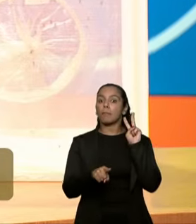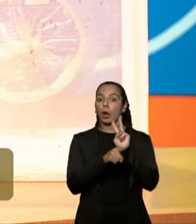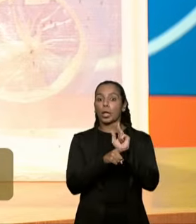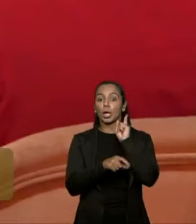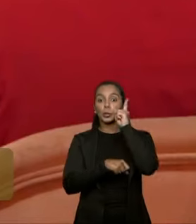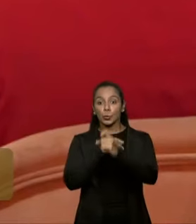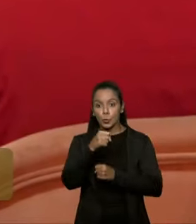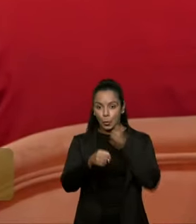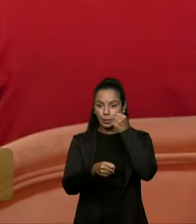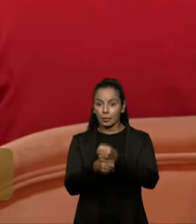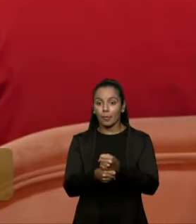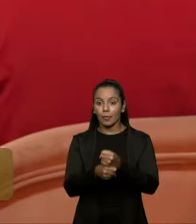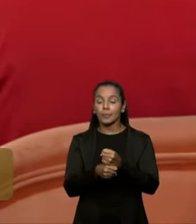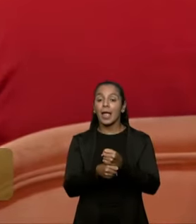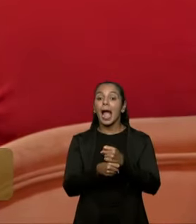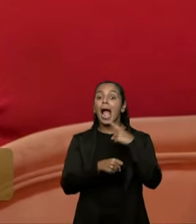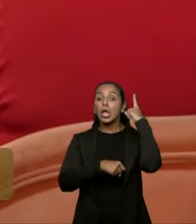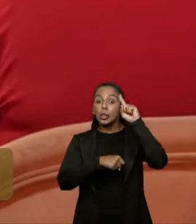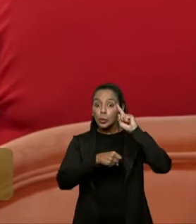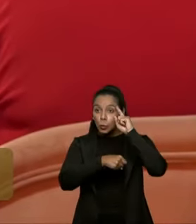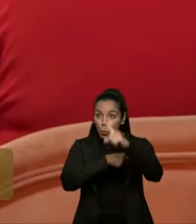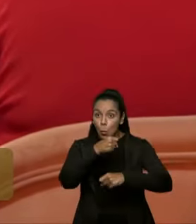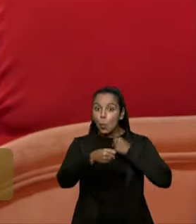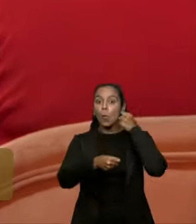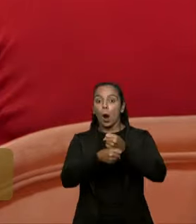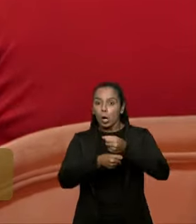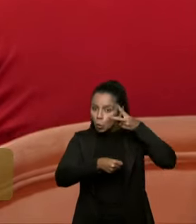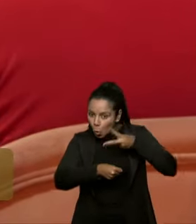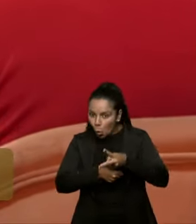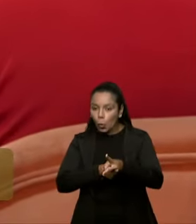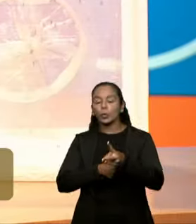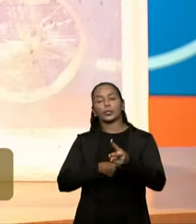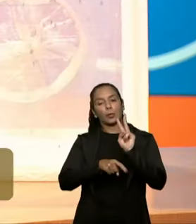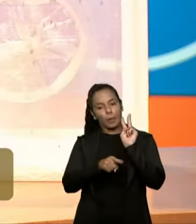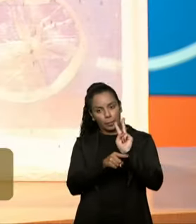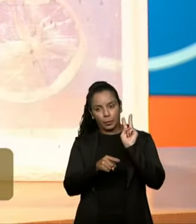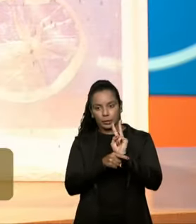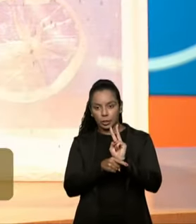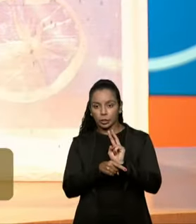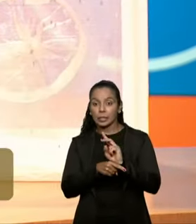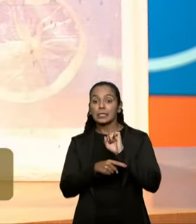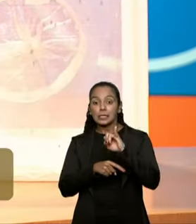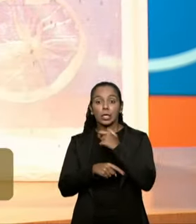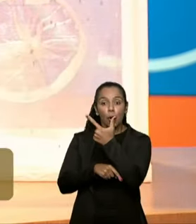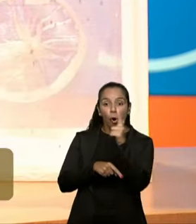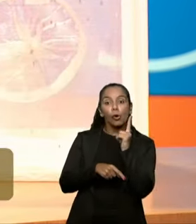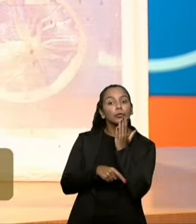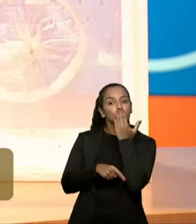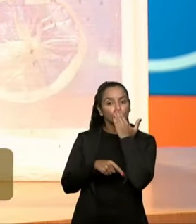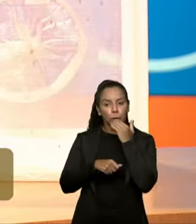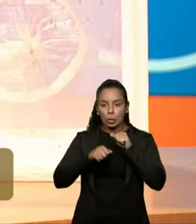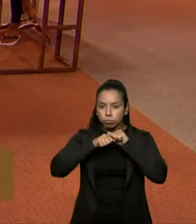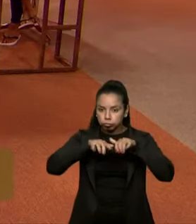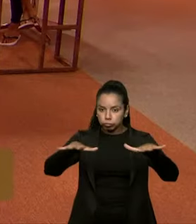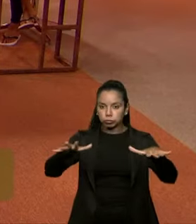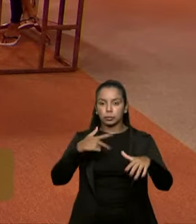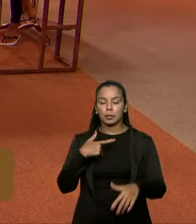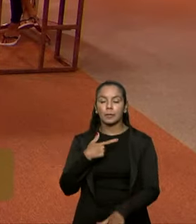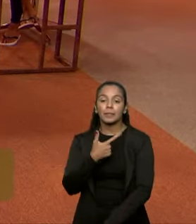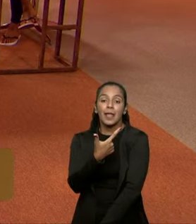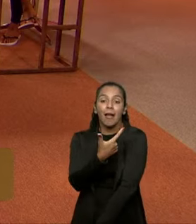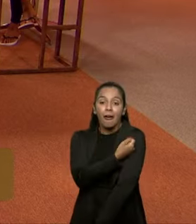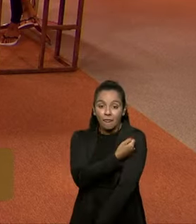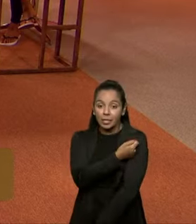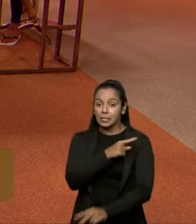aí, só no ano seguinte, elas ainda vão estar protegidas mesmo que outro sorotipo estiver circulando. E a vacina protege contra todos? A